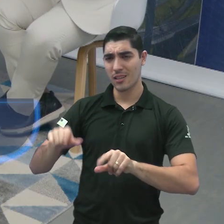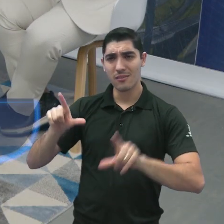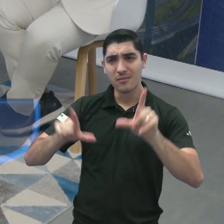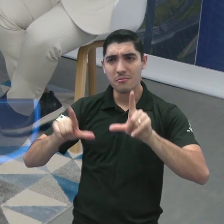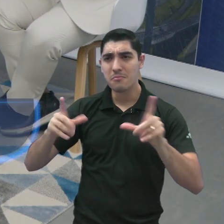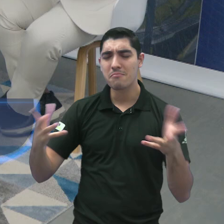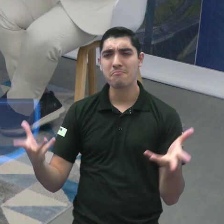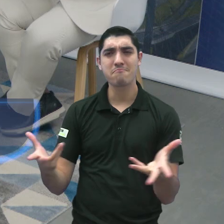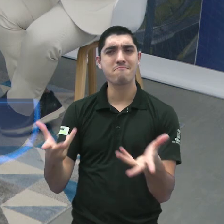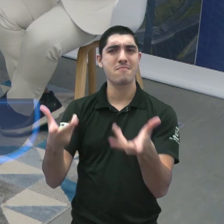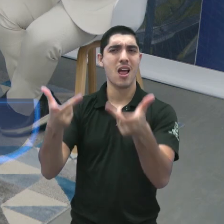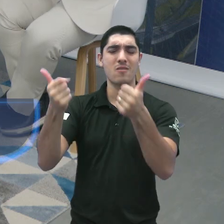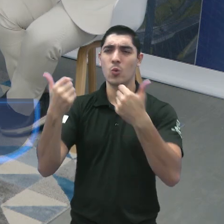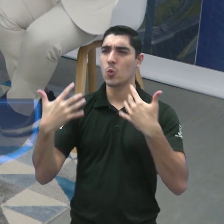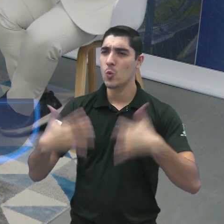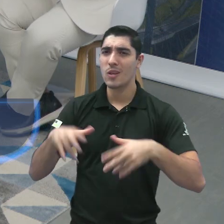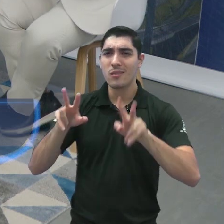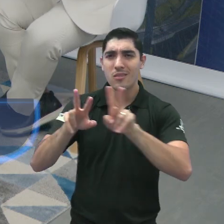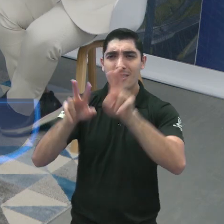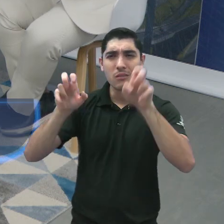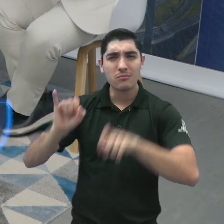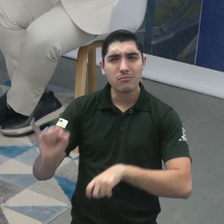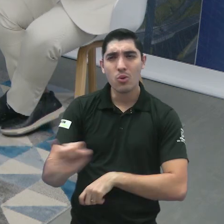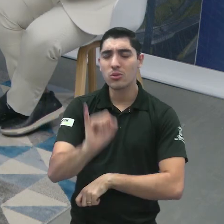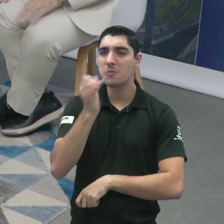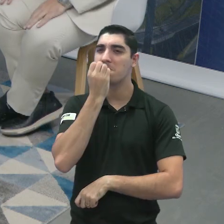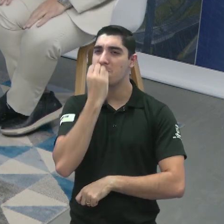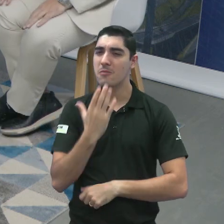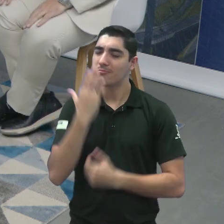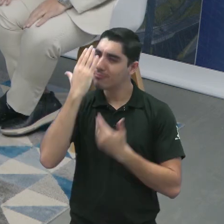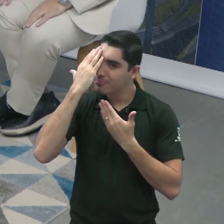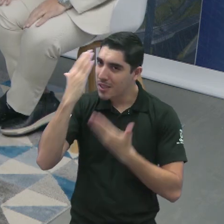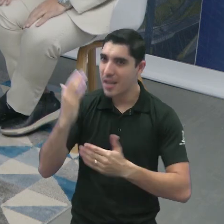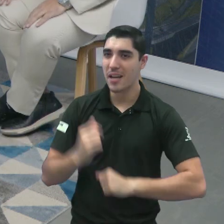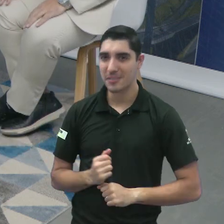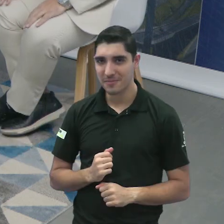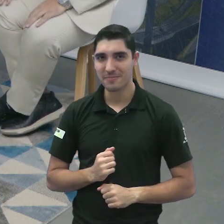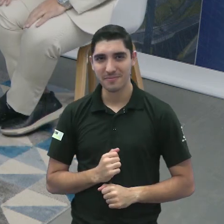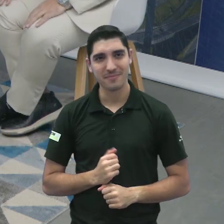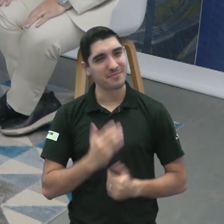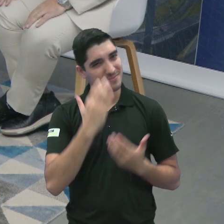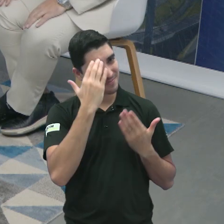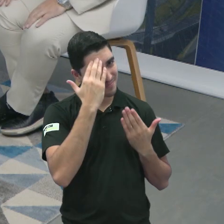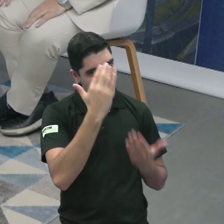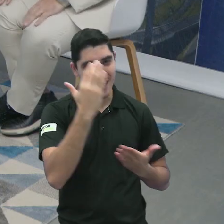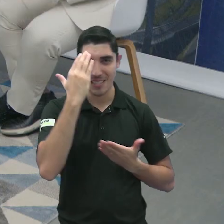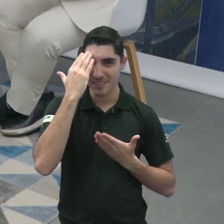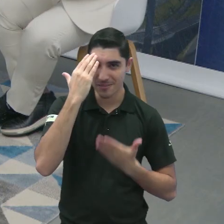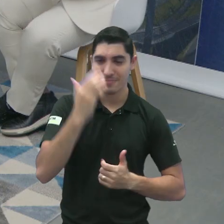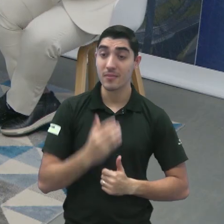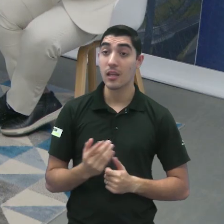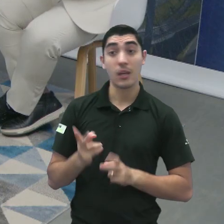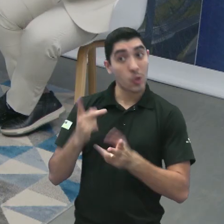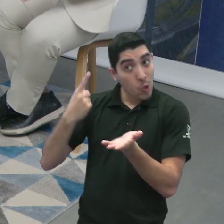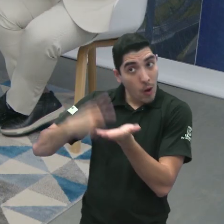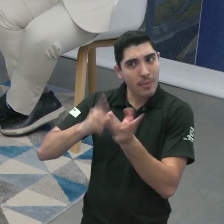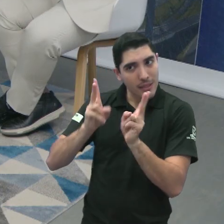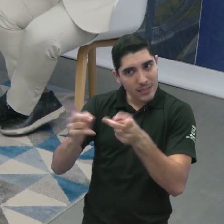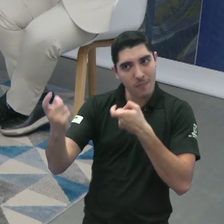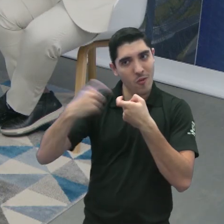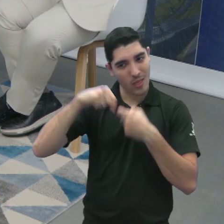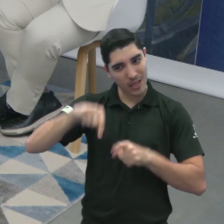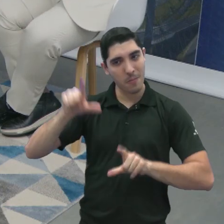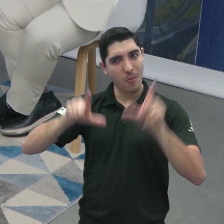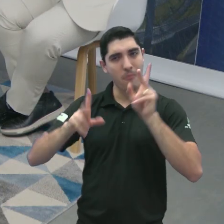que assunto rico, que assunto necessário, importante. Muito obrigado, viu? Obrigada. E voltem sempre, com certeza, para a gente